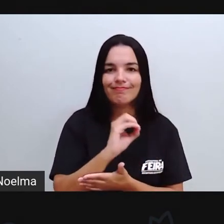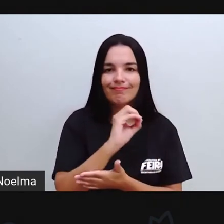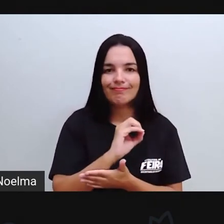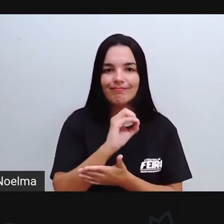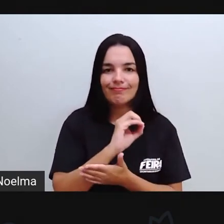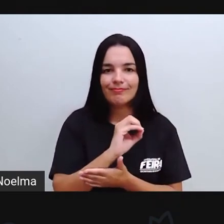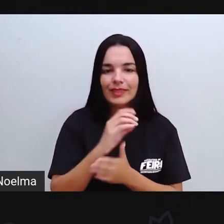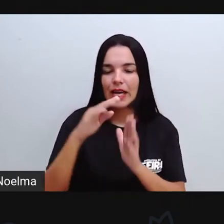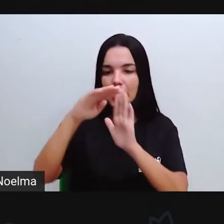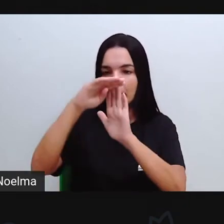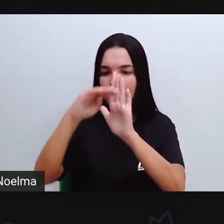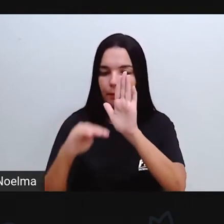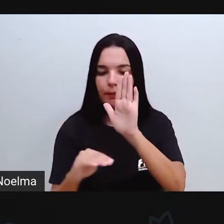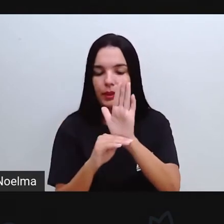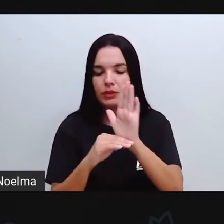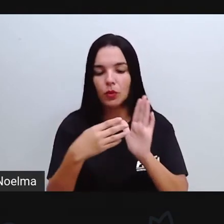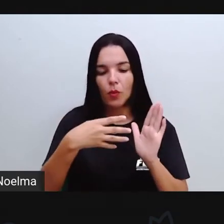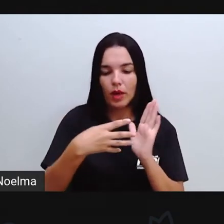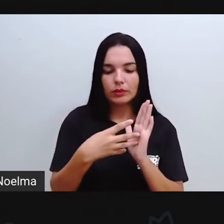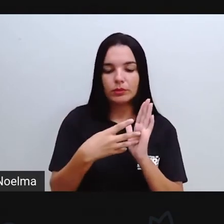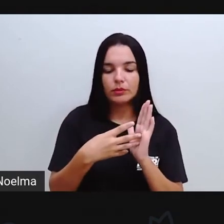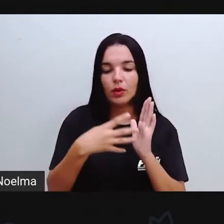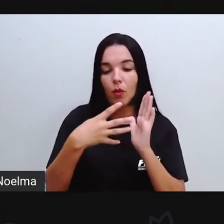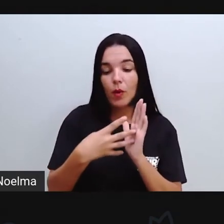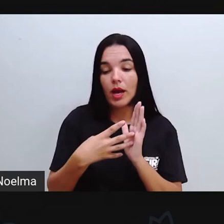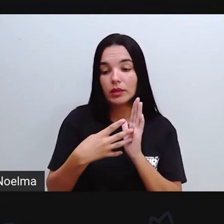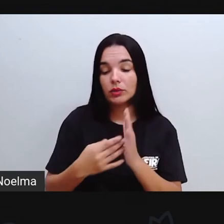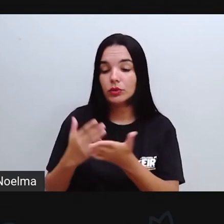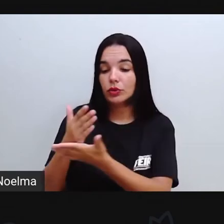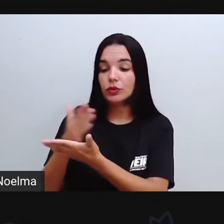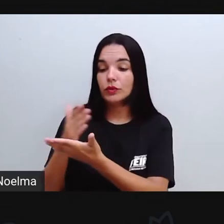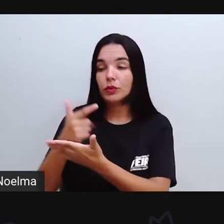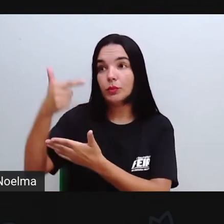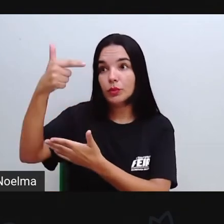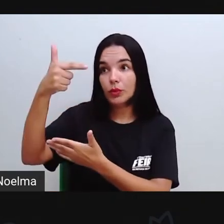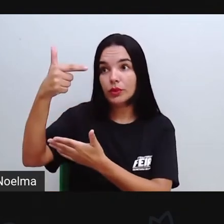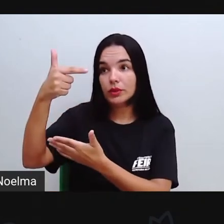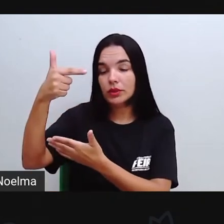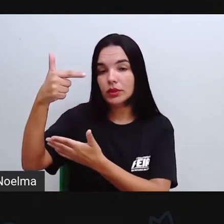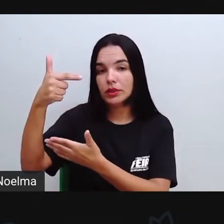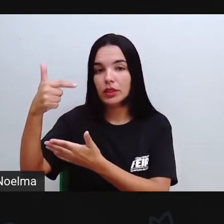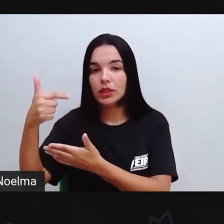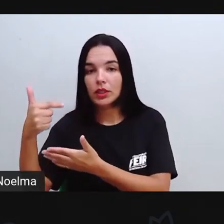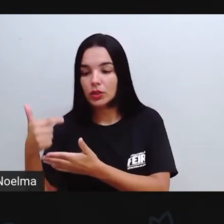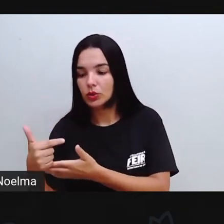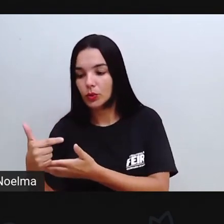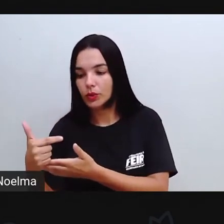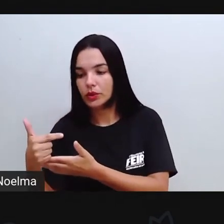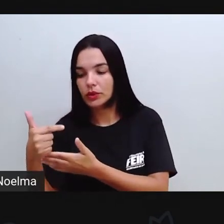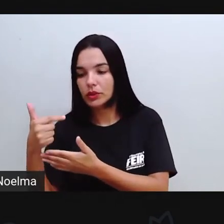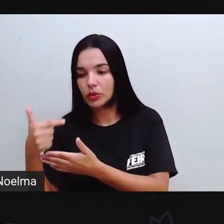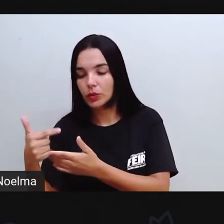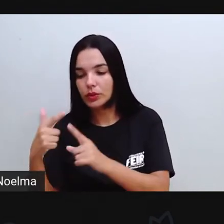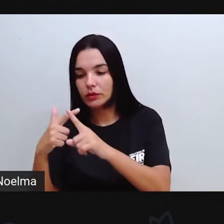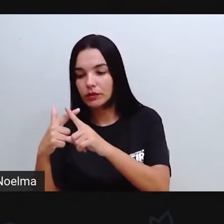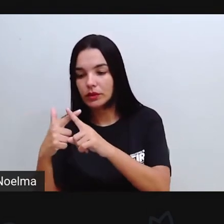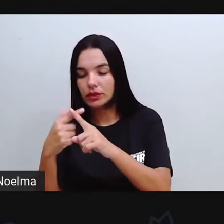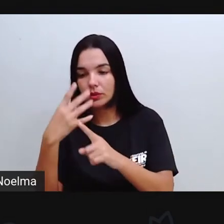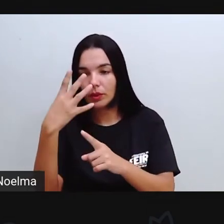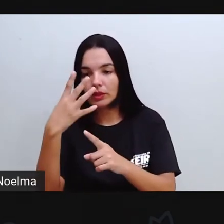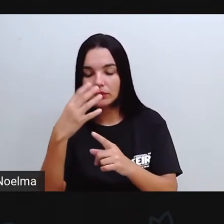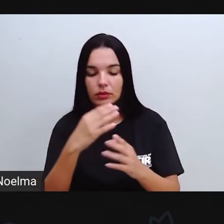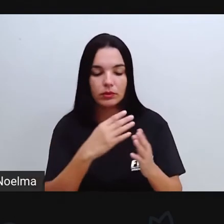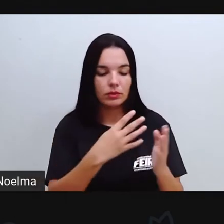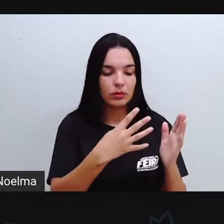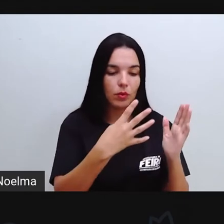certo quatro para 22 duas vezes duas quatro para quatro não faltam nada então